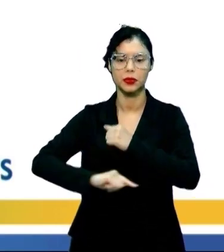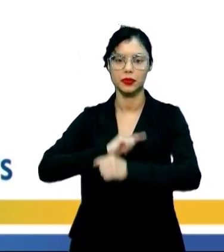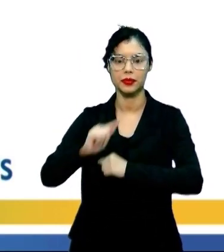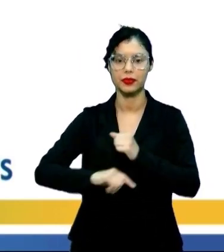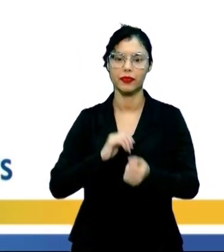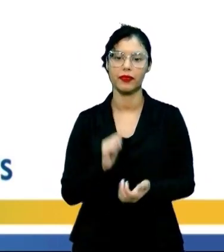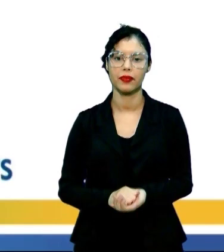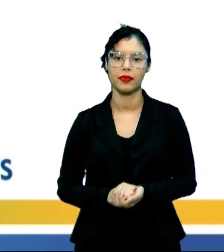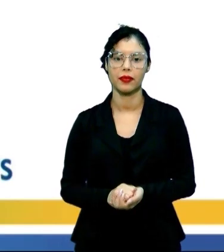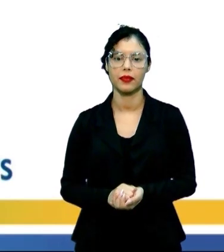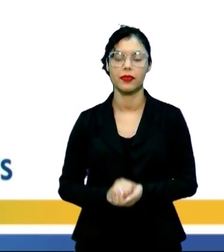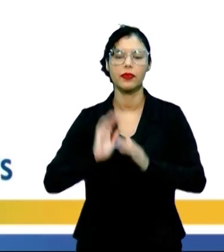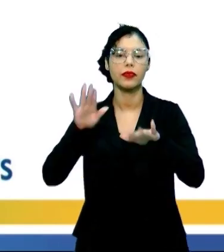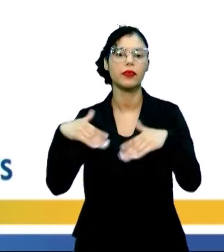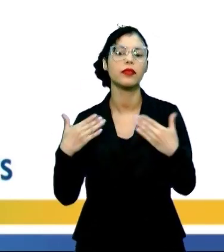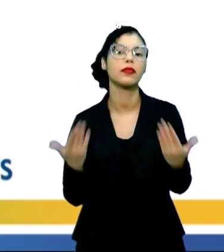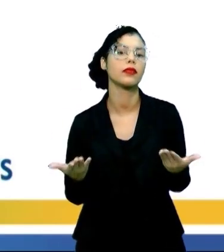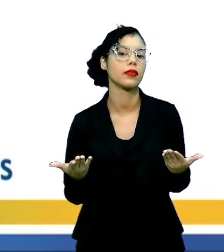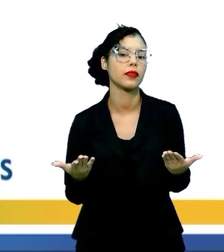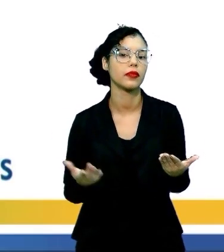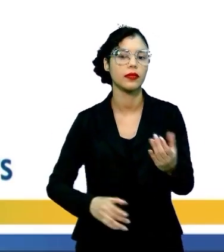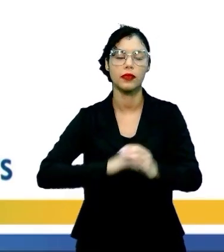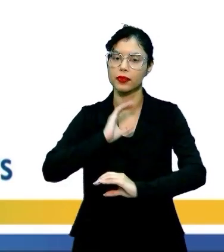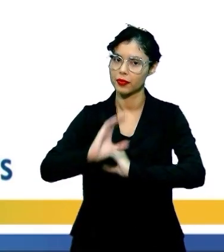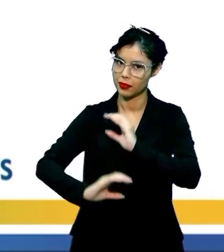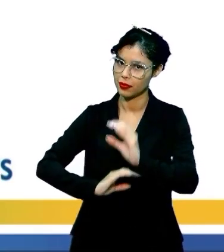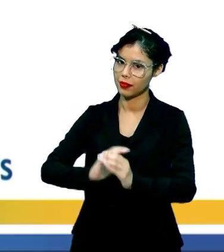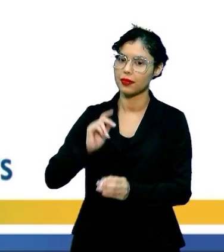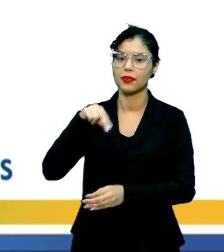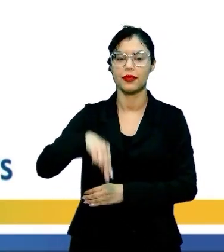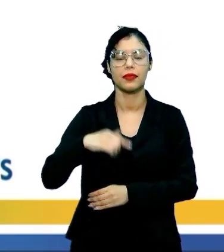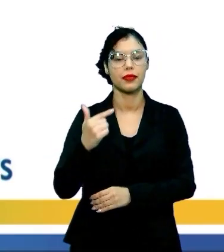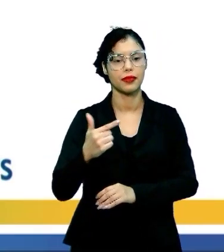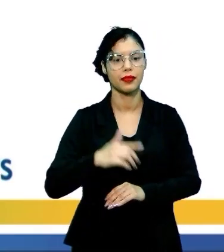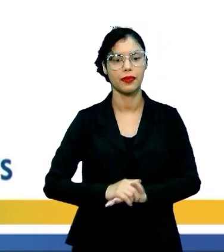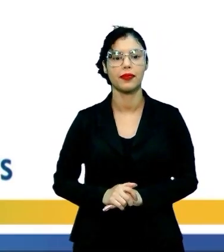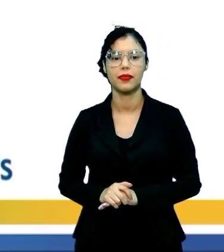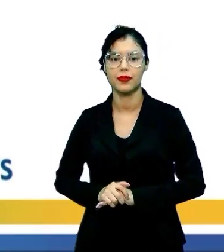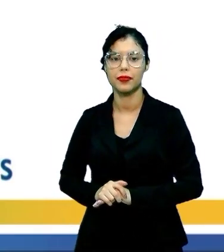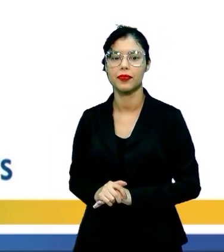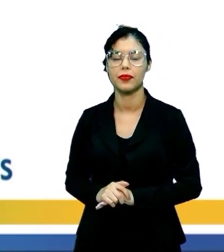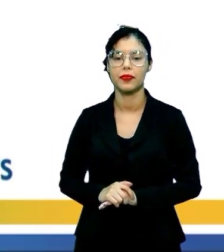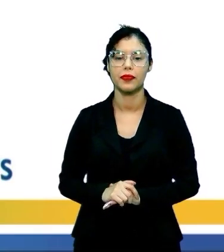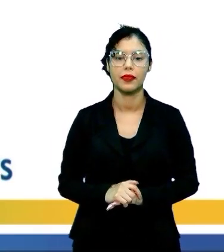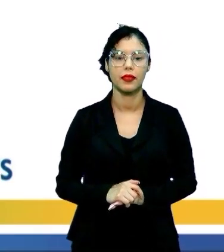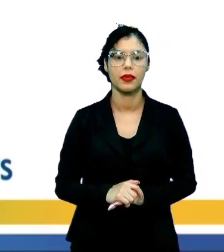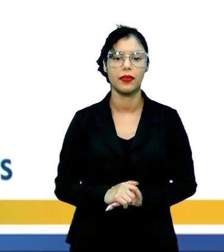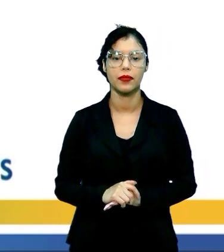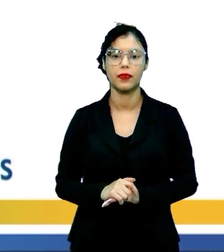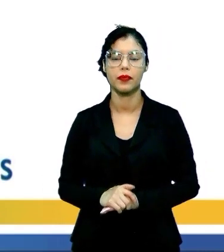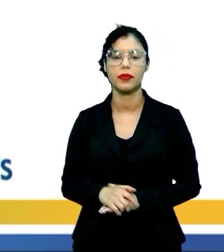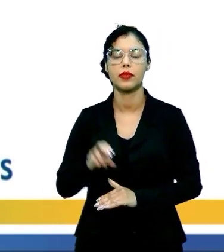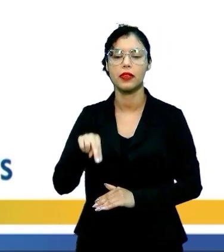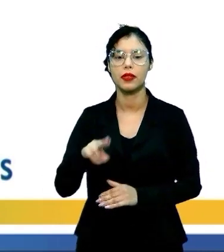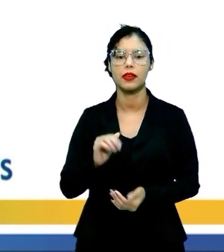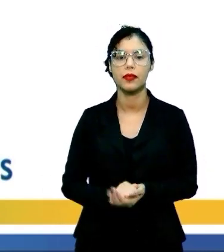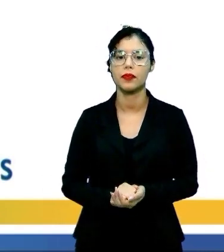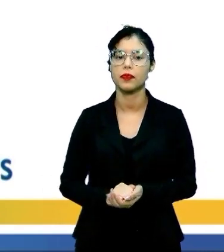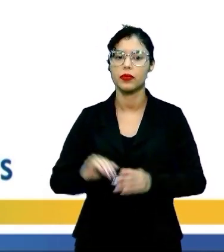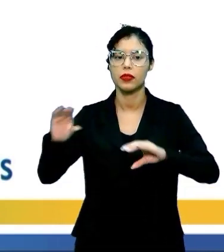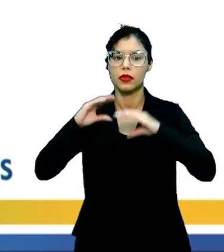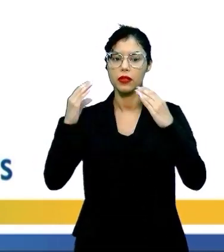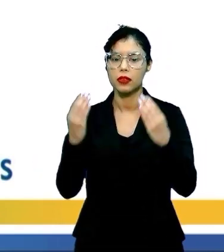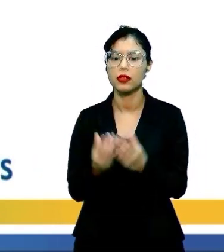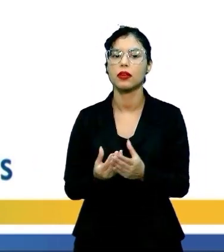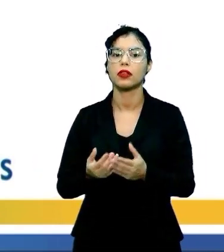nitrogênio. Qual é o ciclo? Ciclo do nitrogênio. Não do nitrogênio entre os seres